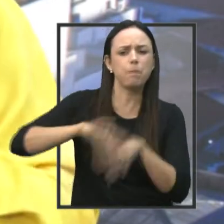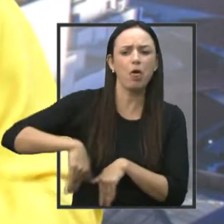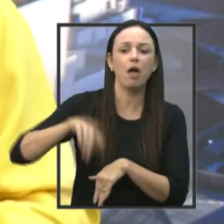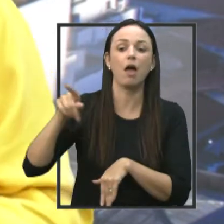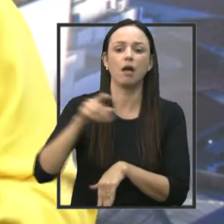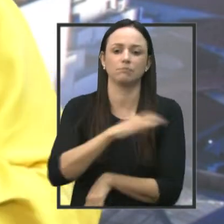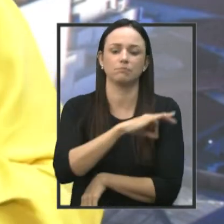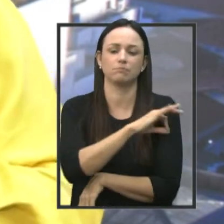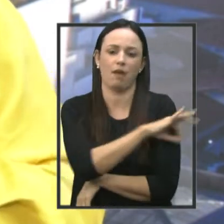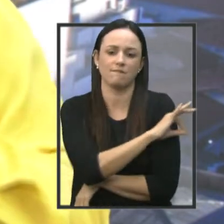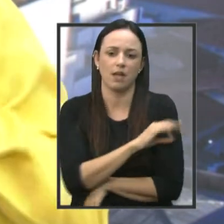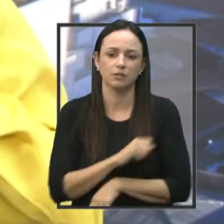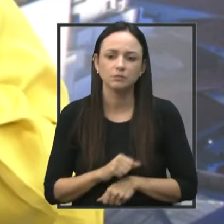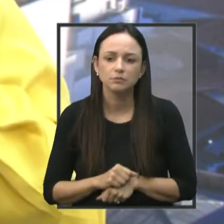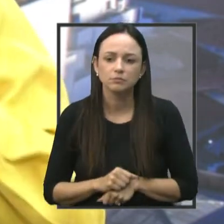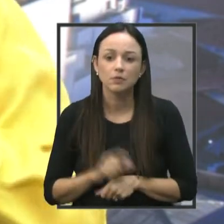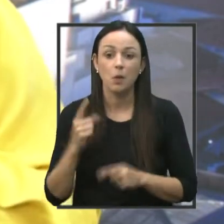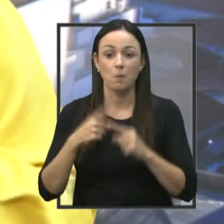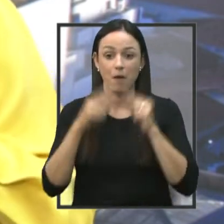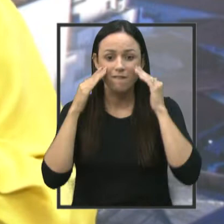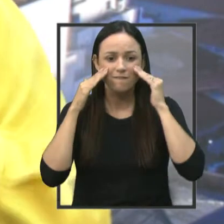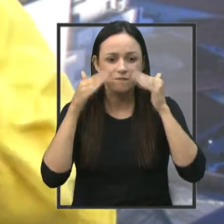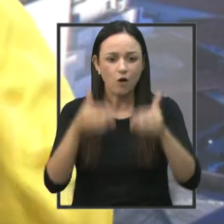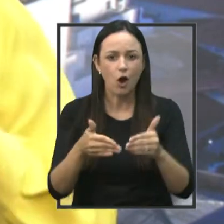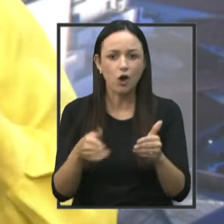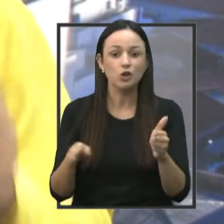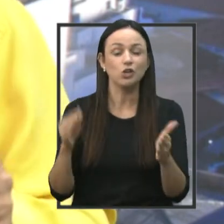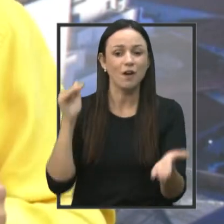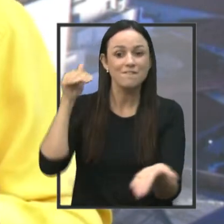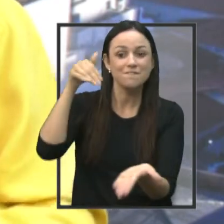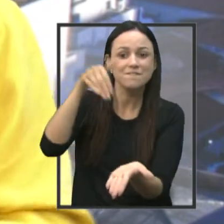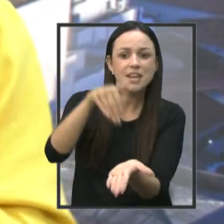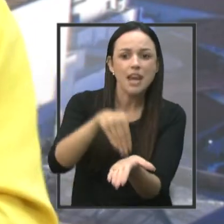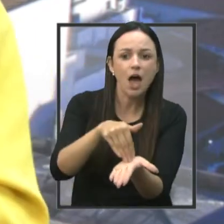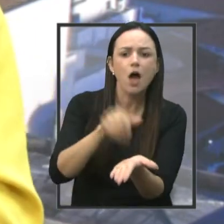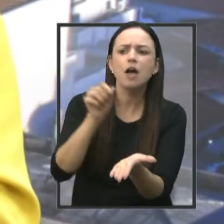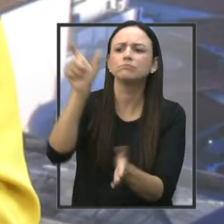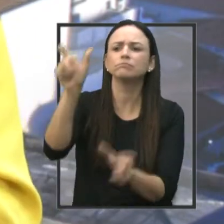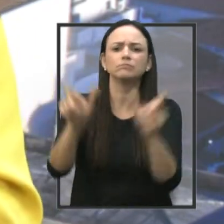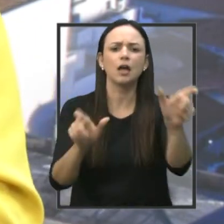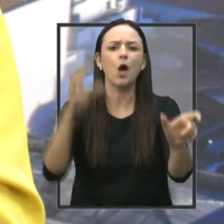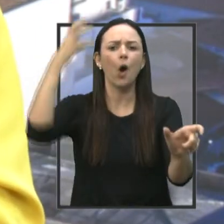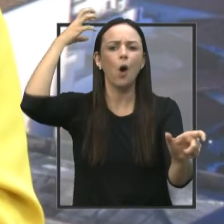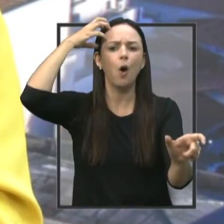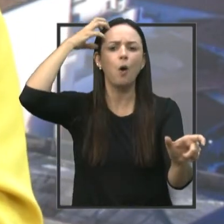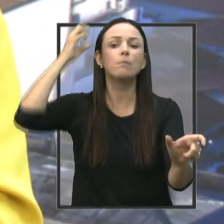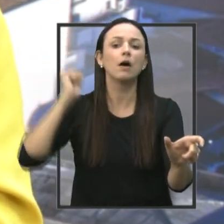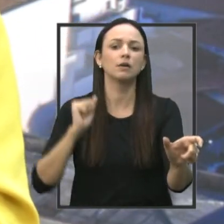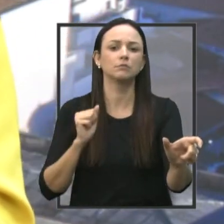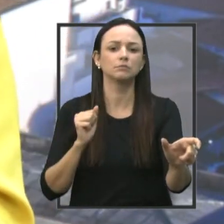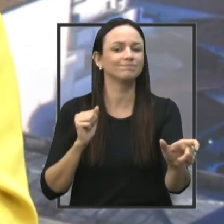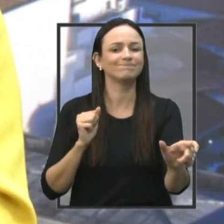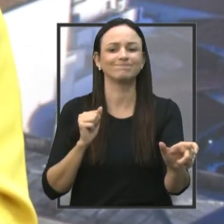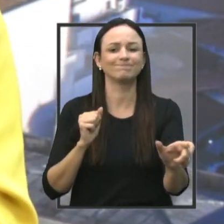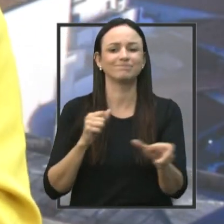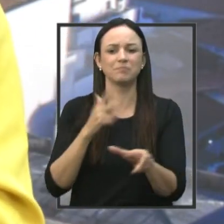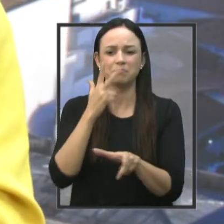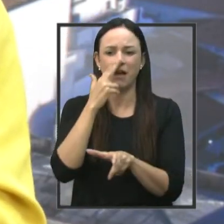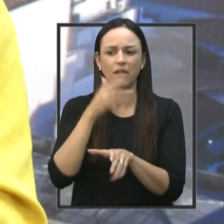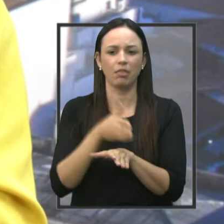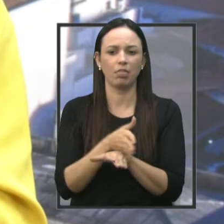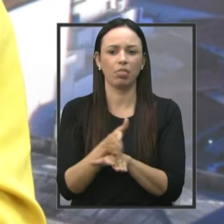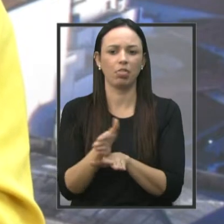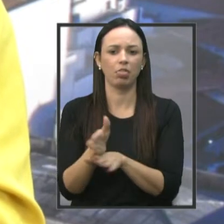o foco para querer se chegar ao final e ver quem é o culpado ou não, há o desvio. Para quê? Para